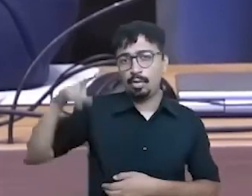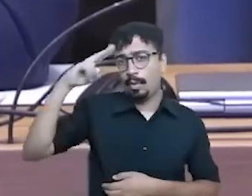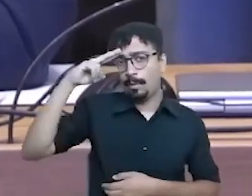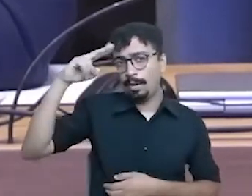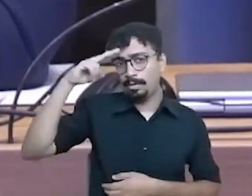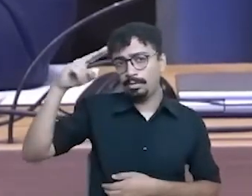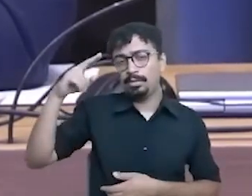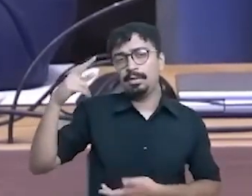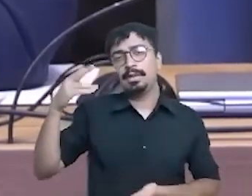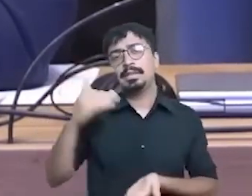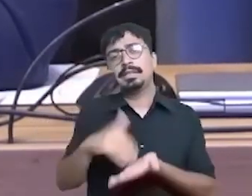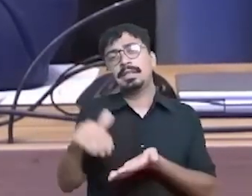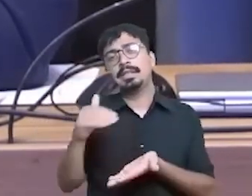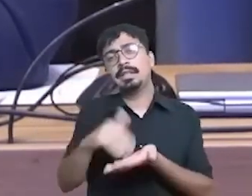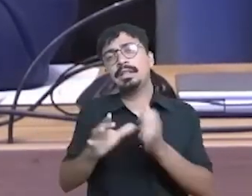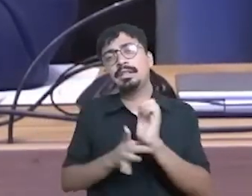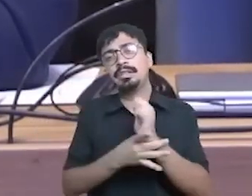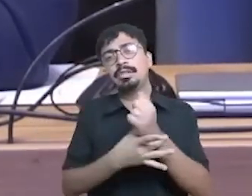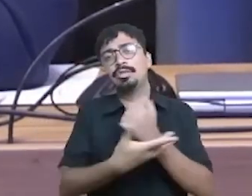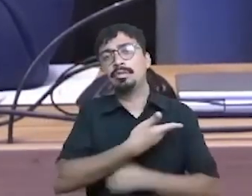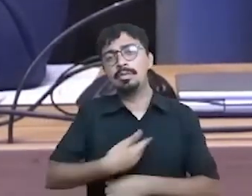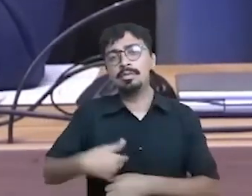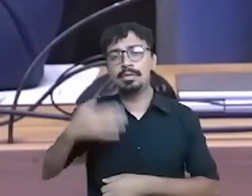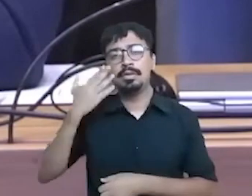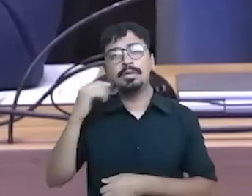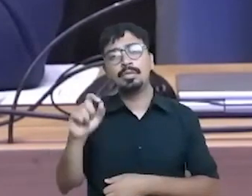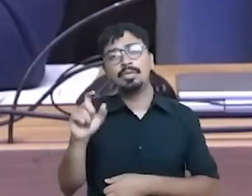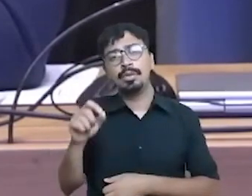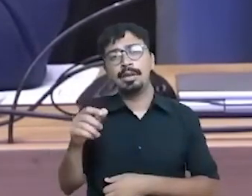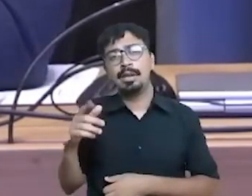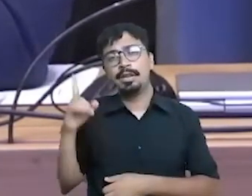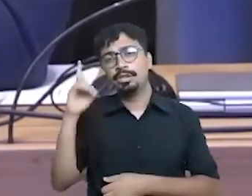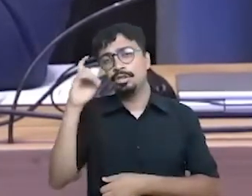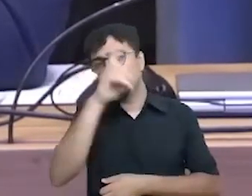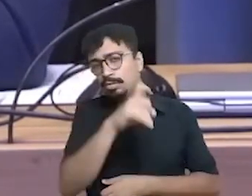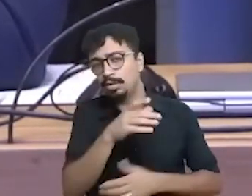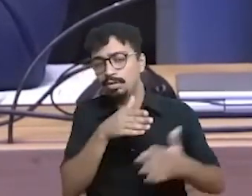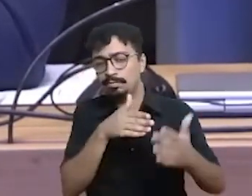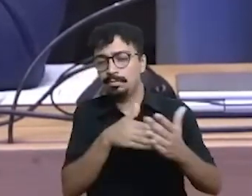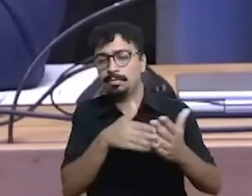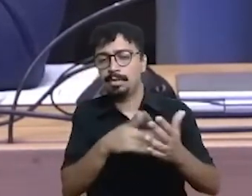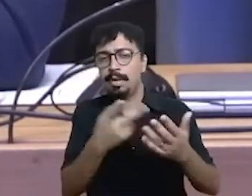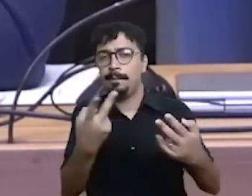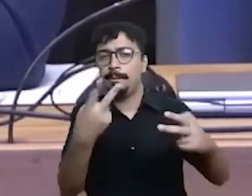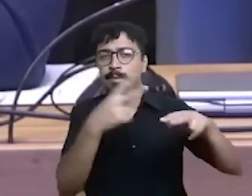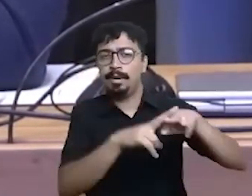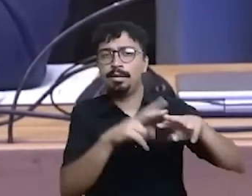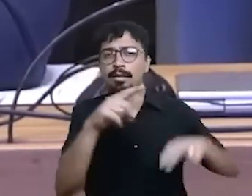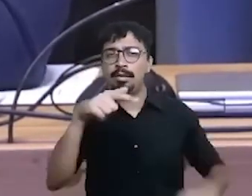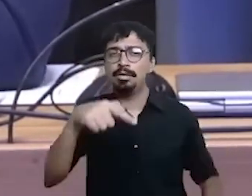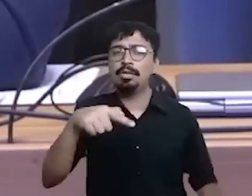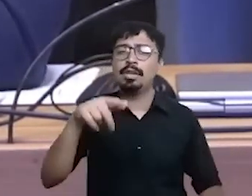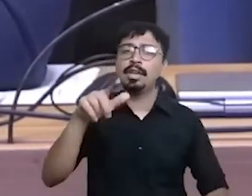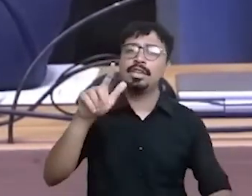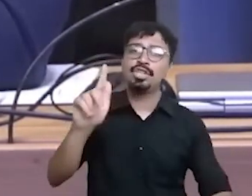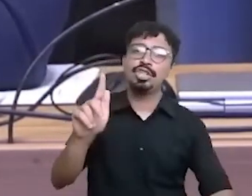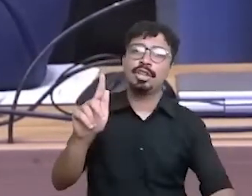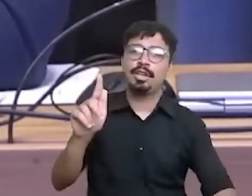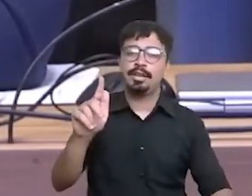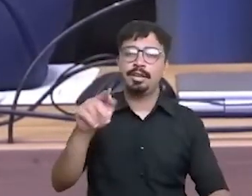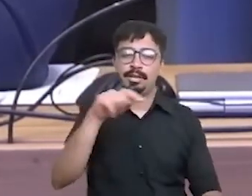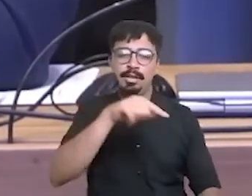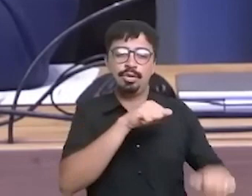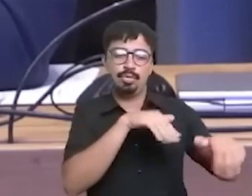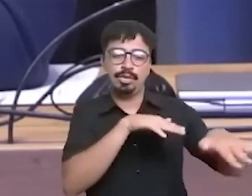do exército brasileiro para que se realizasse prisões no QG do exército quando houve a desmobilização lá embaixo vocês foram pra pra rua